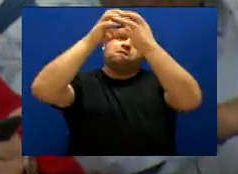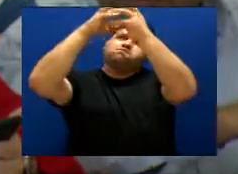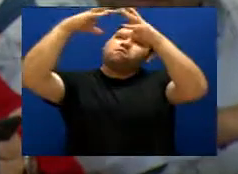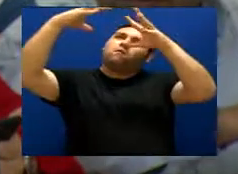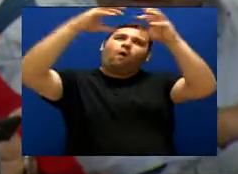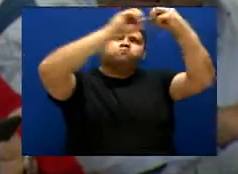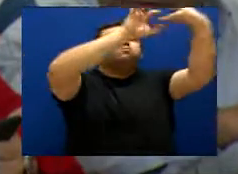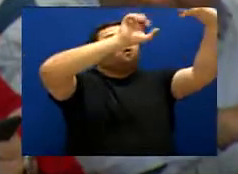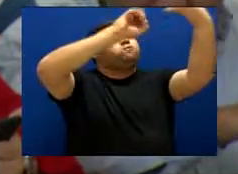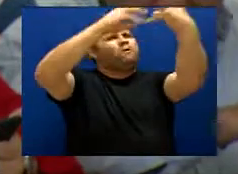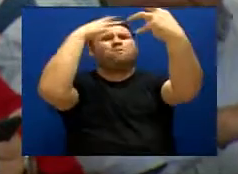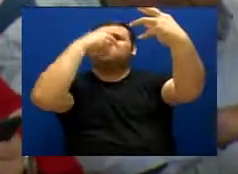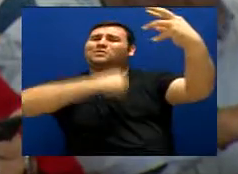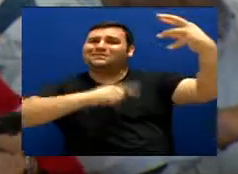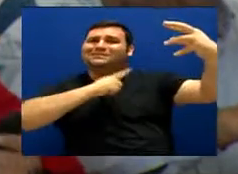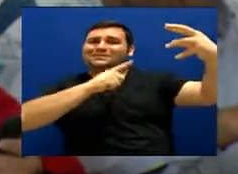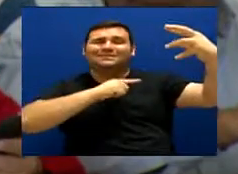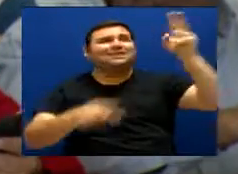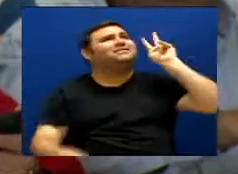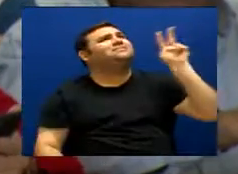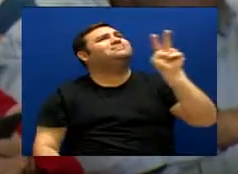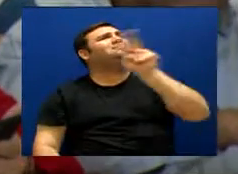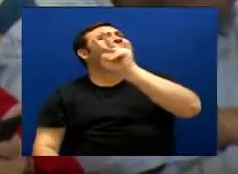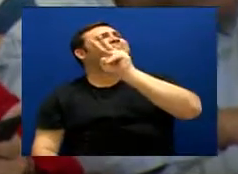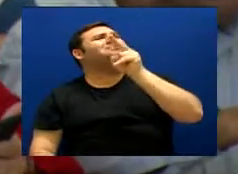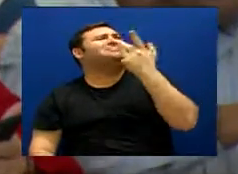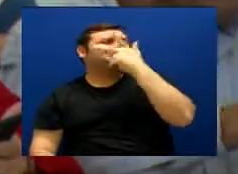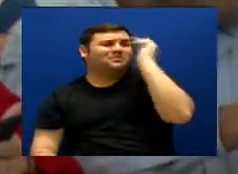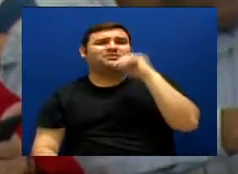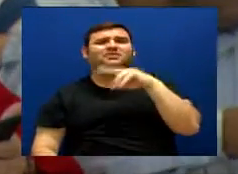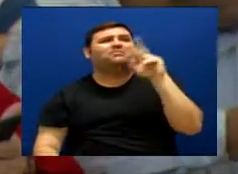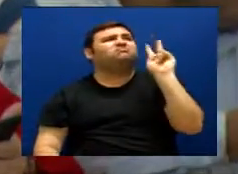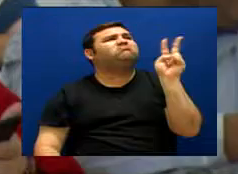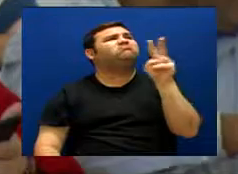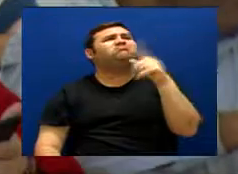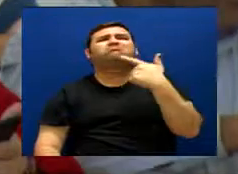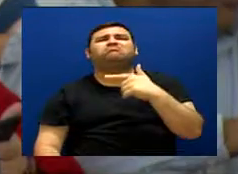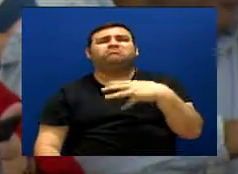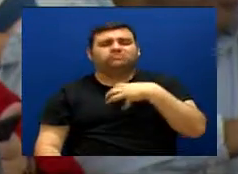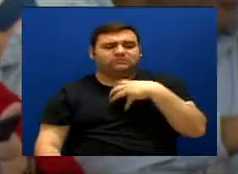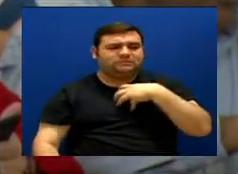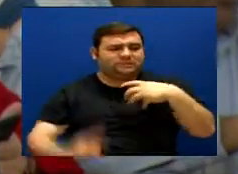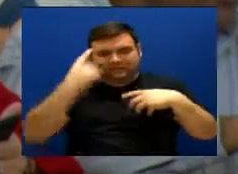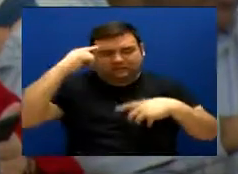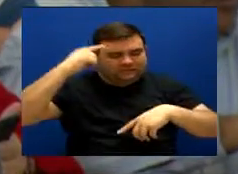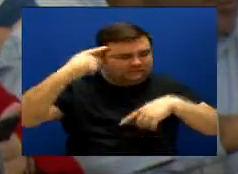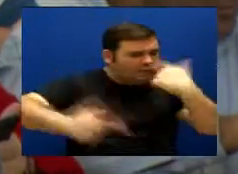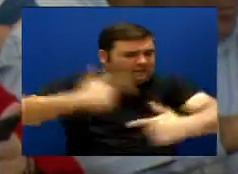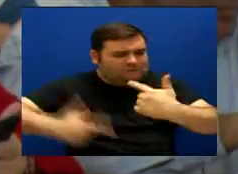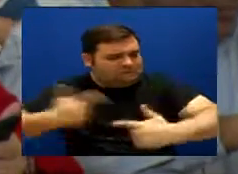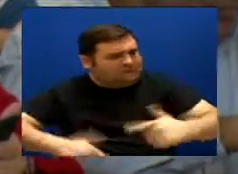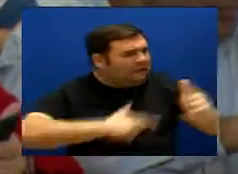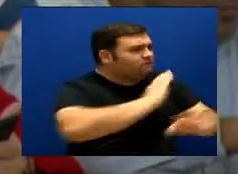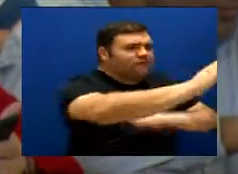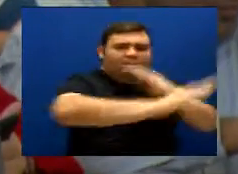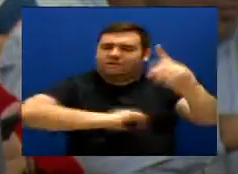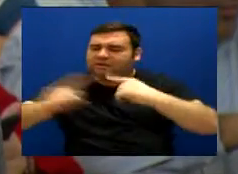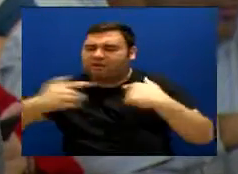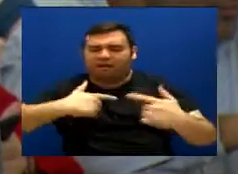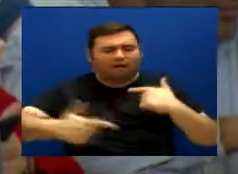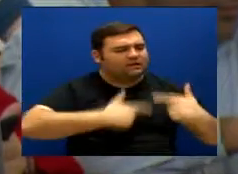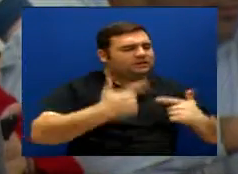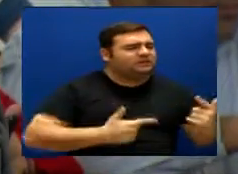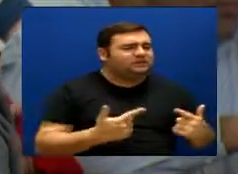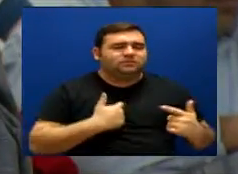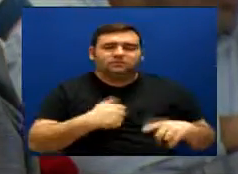alma. É uma pena que as pessoas olhem tão pouco para a natureza. Eles estão na loucura da correria para lá e para cá